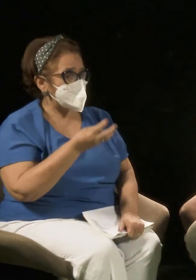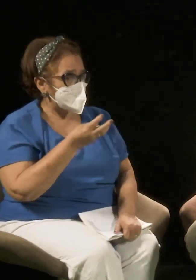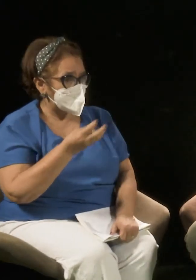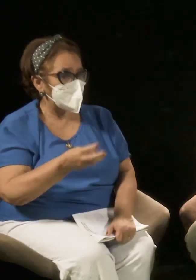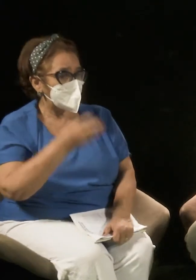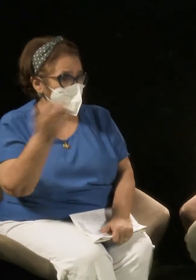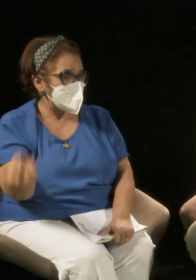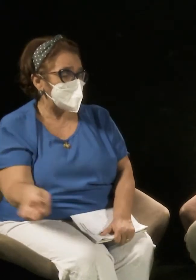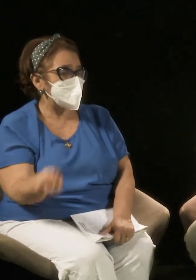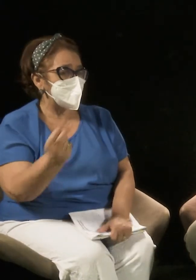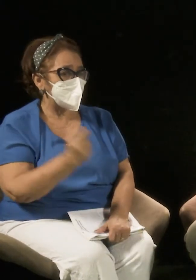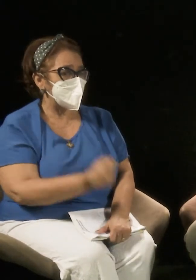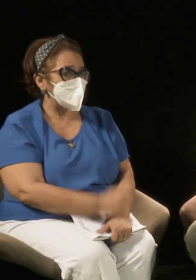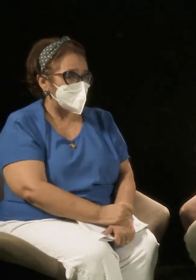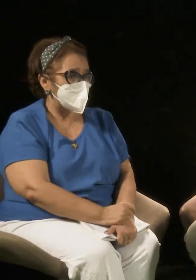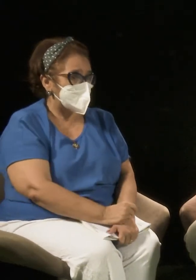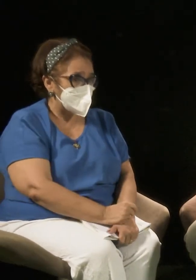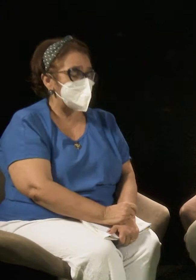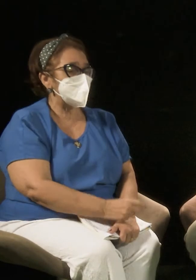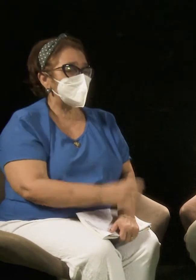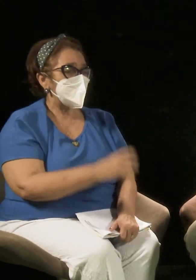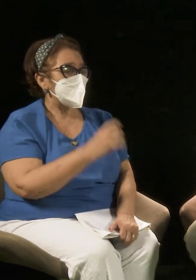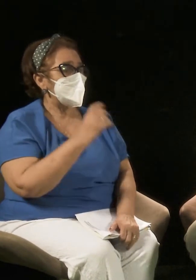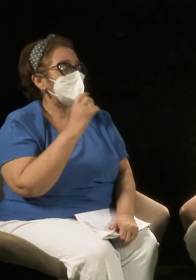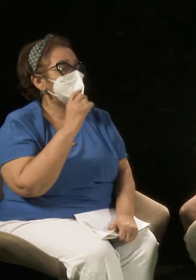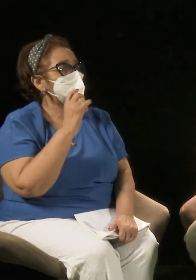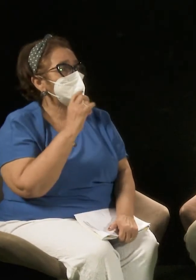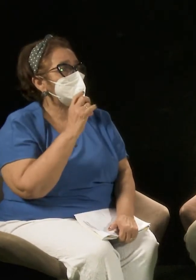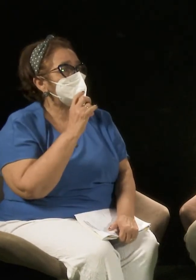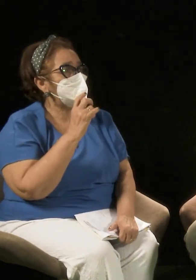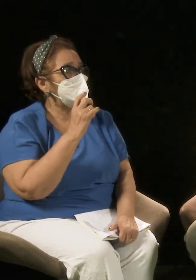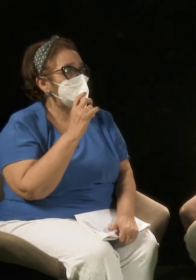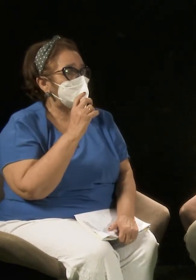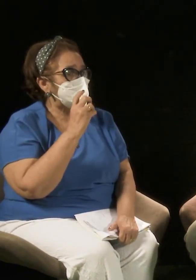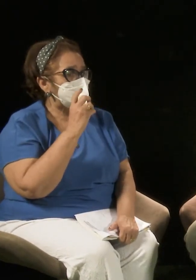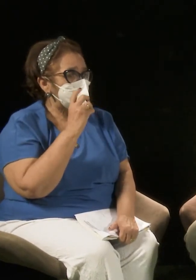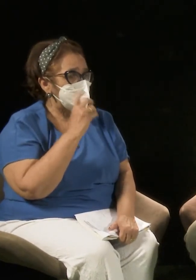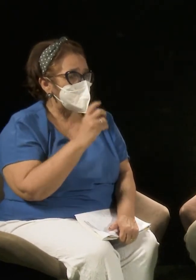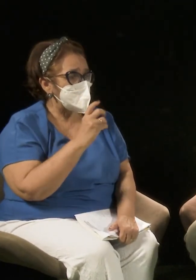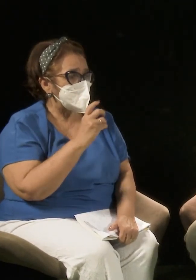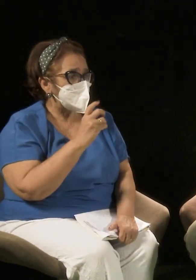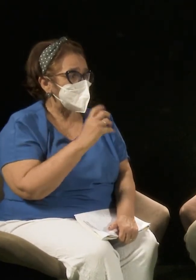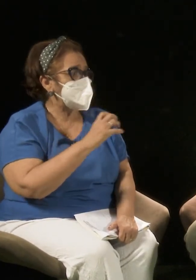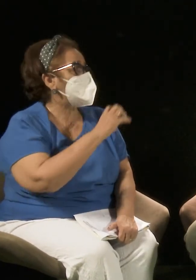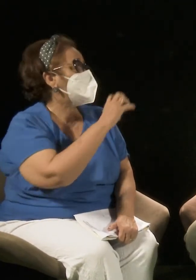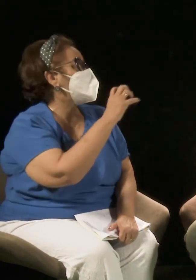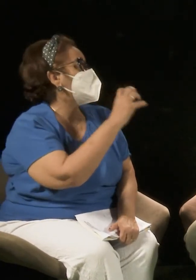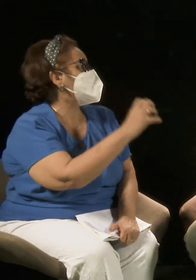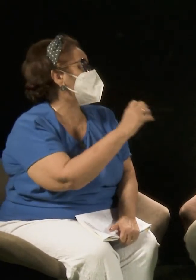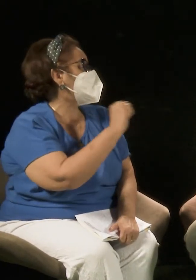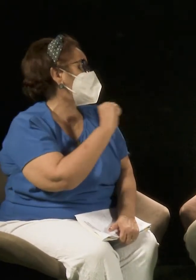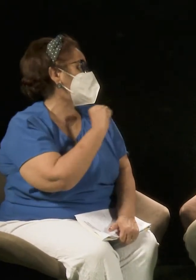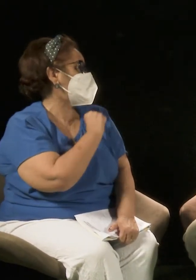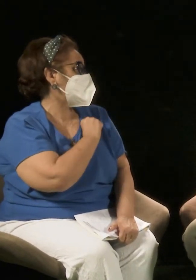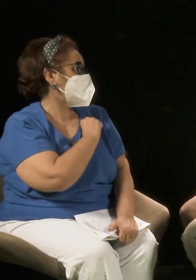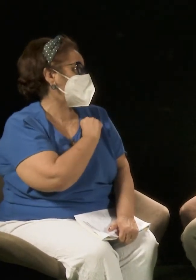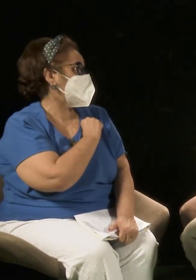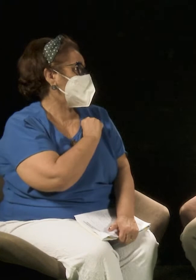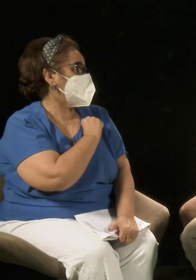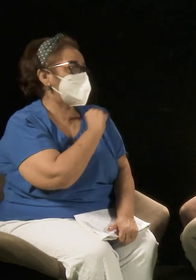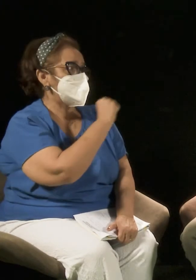falavam, essa preferência por criança, mas sobretudo a família não querer se